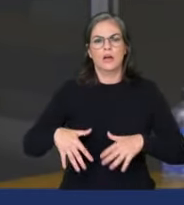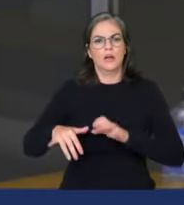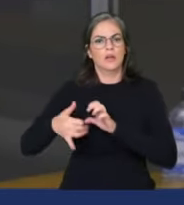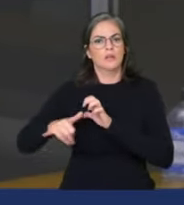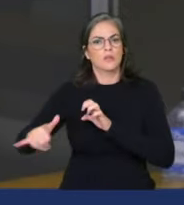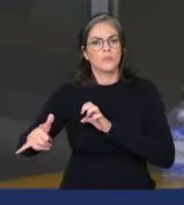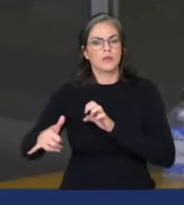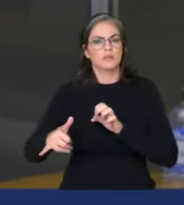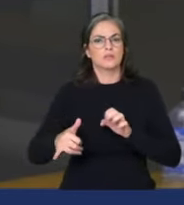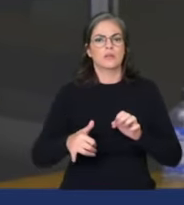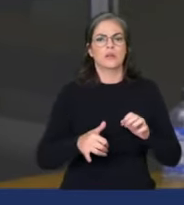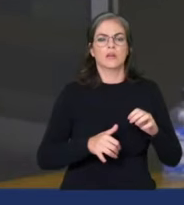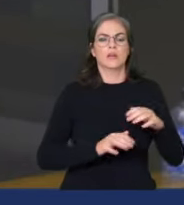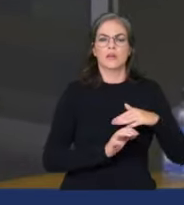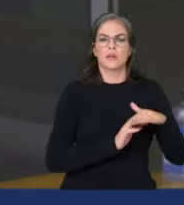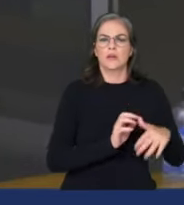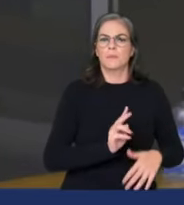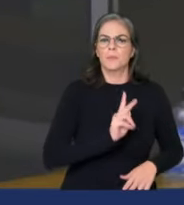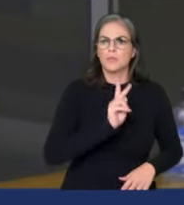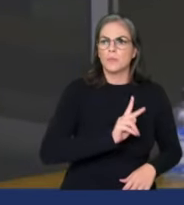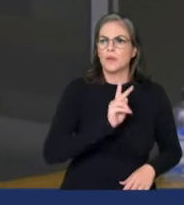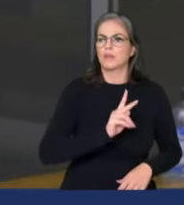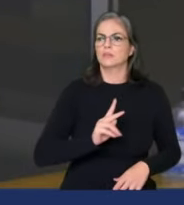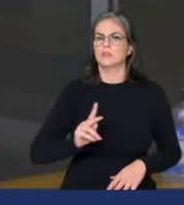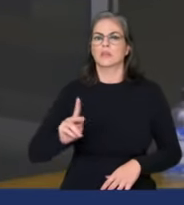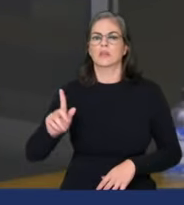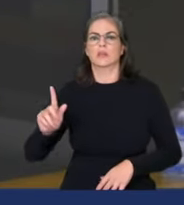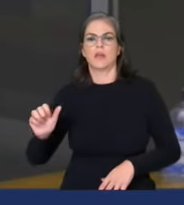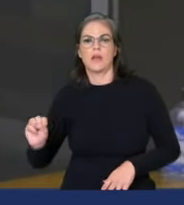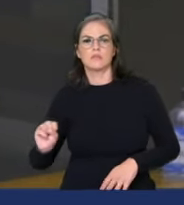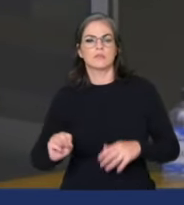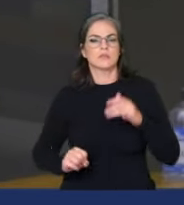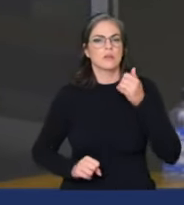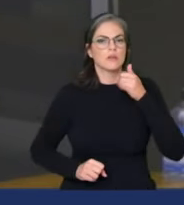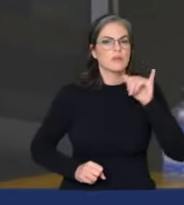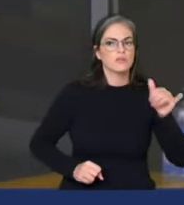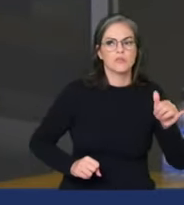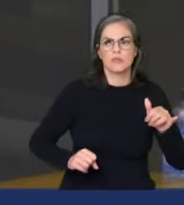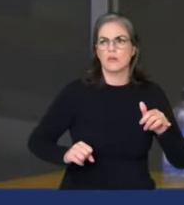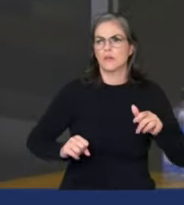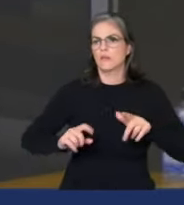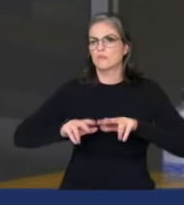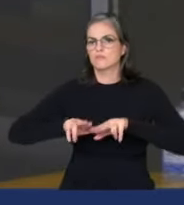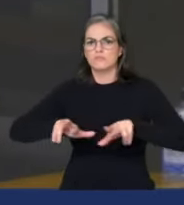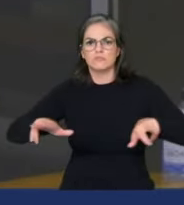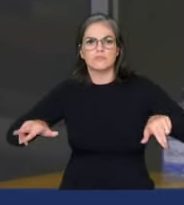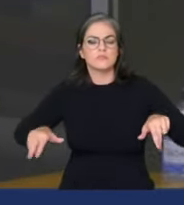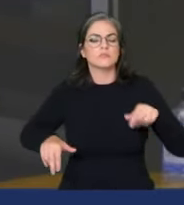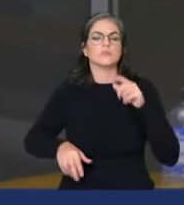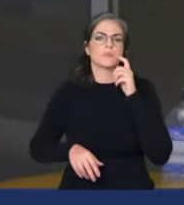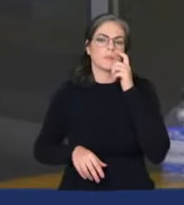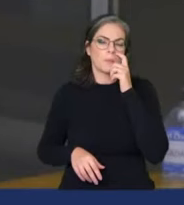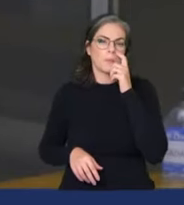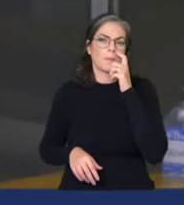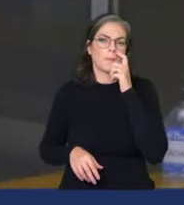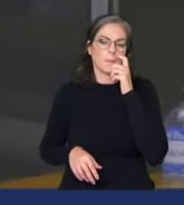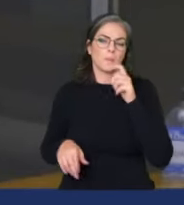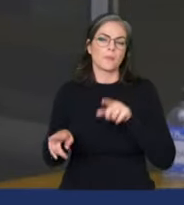de combustíveis no Brasil, de gás, de energia elétrica, e a própria situação do setor produtivo.